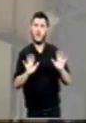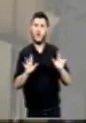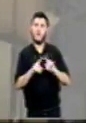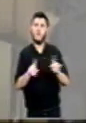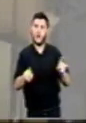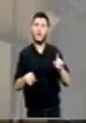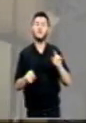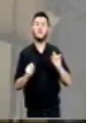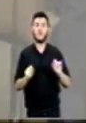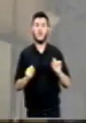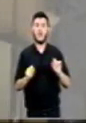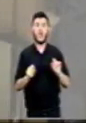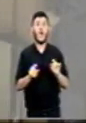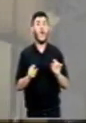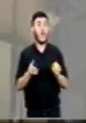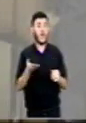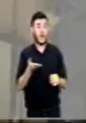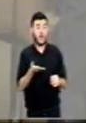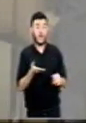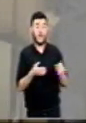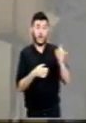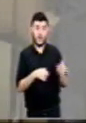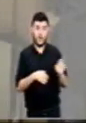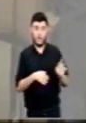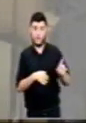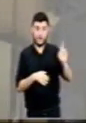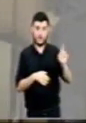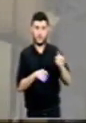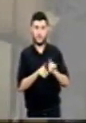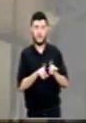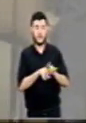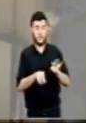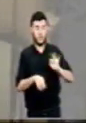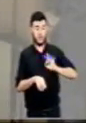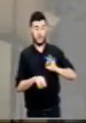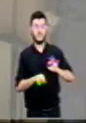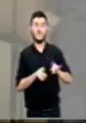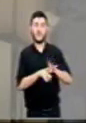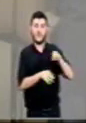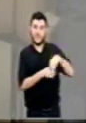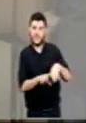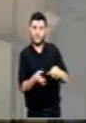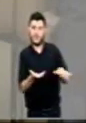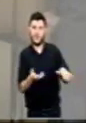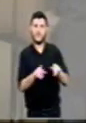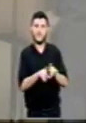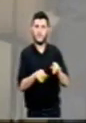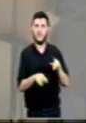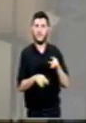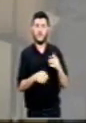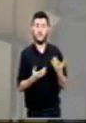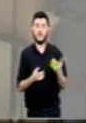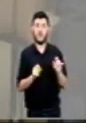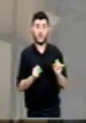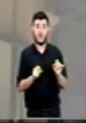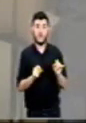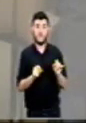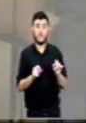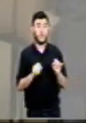judicial que a base da suposta conduta delituosa era praticada por um